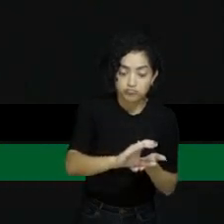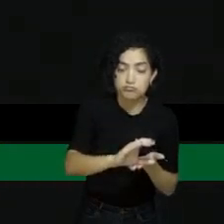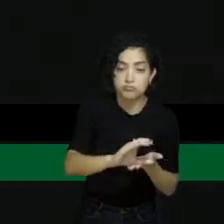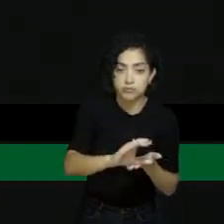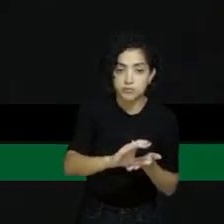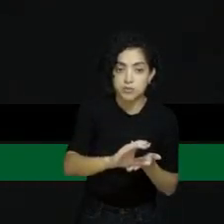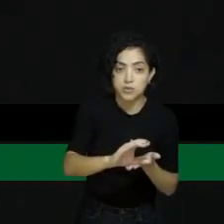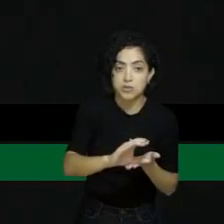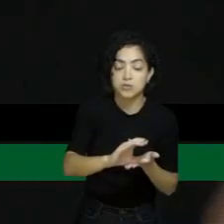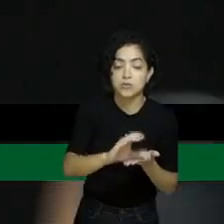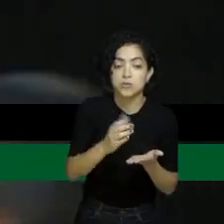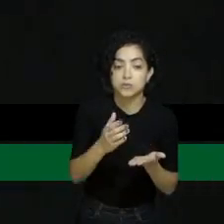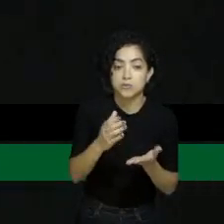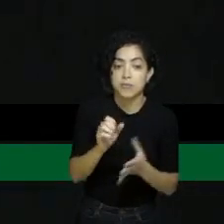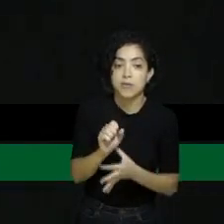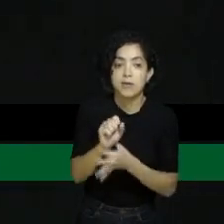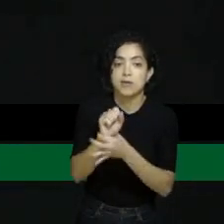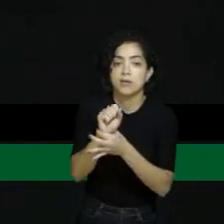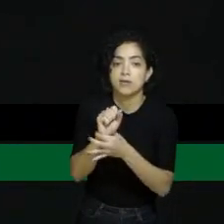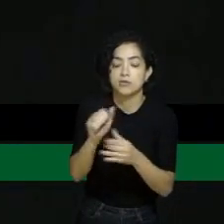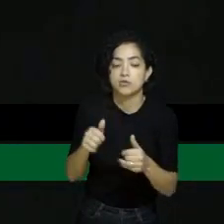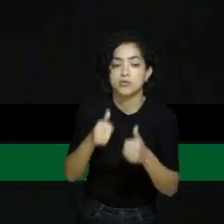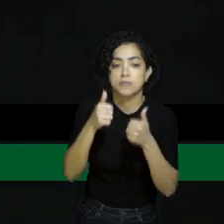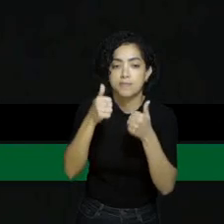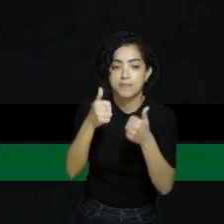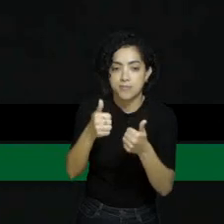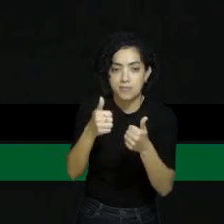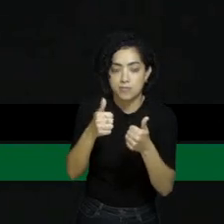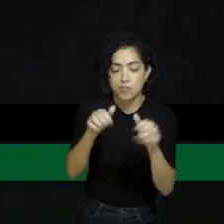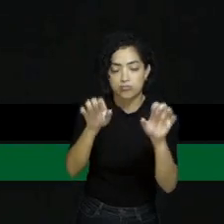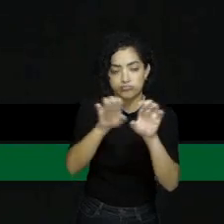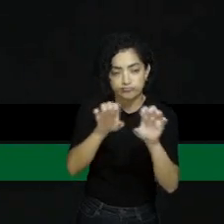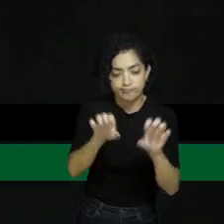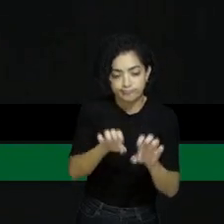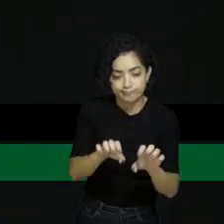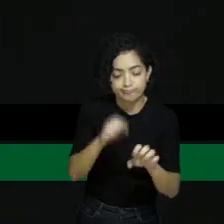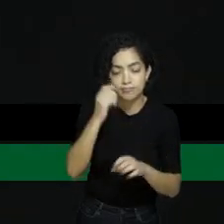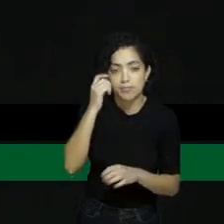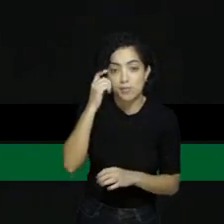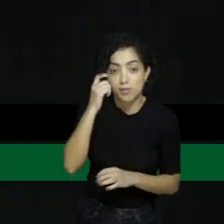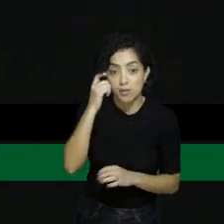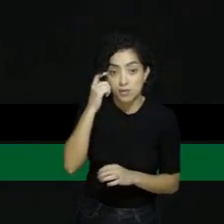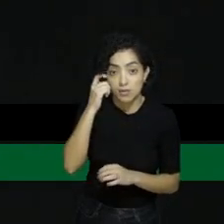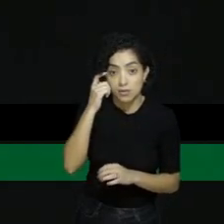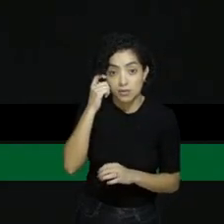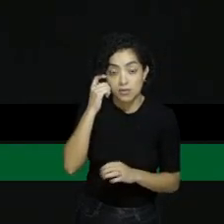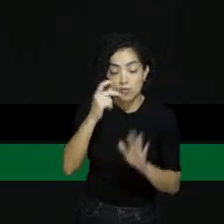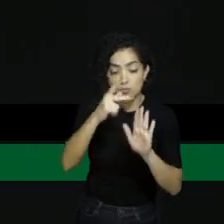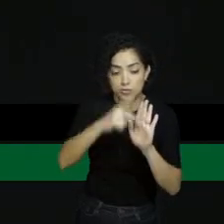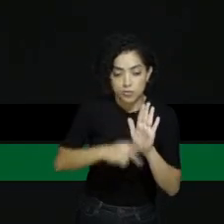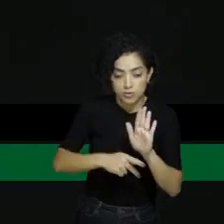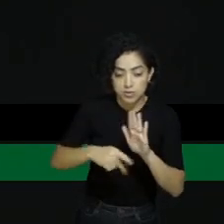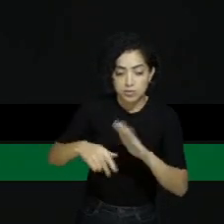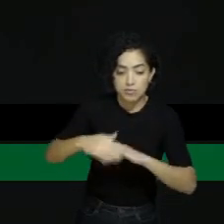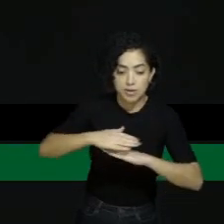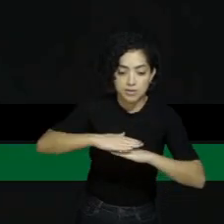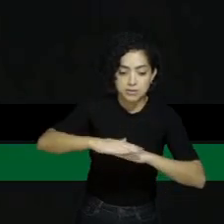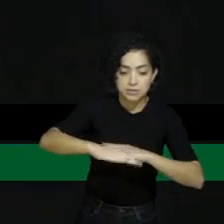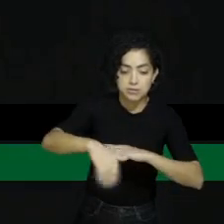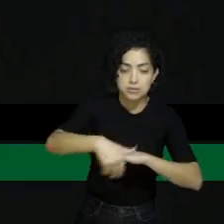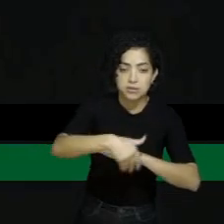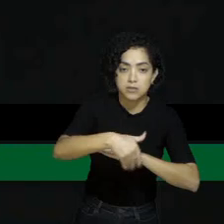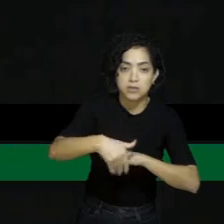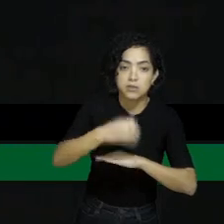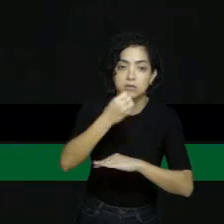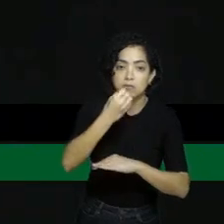para garantir melhor infraestrutura. O programa Estrada Boa, por exemplo, prevê as realizações